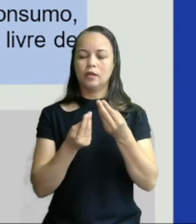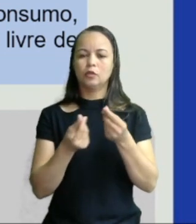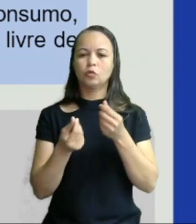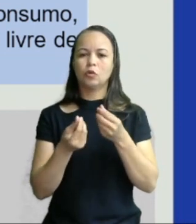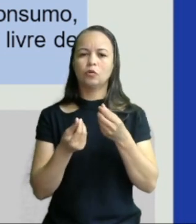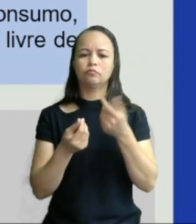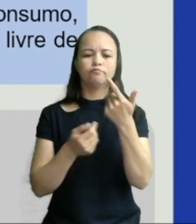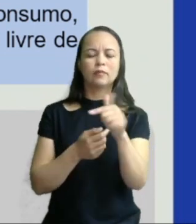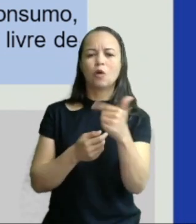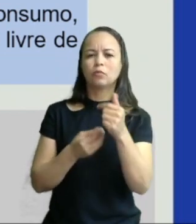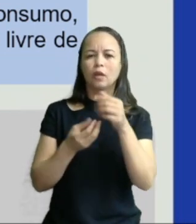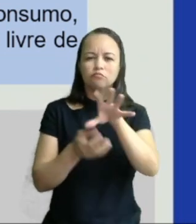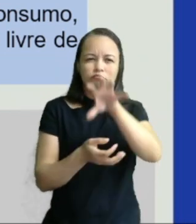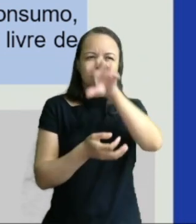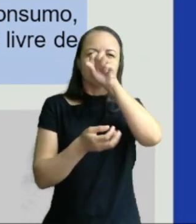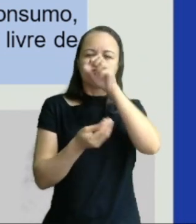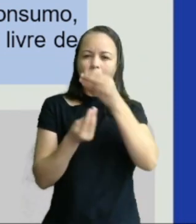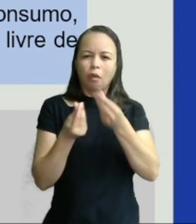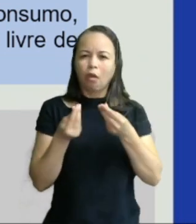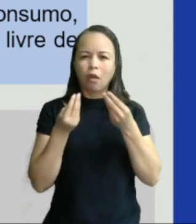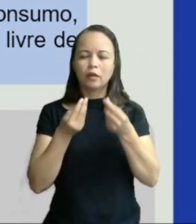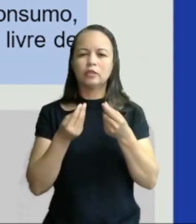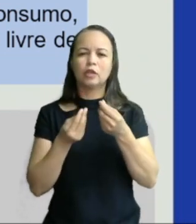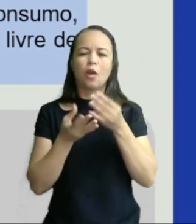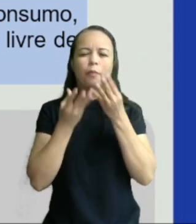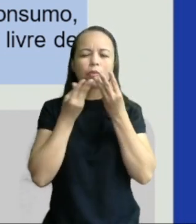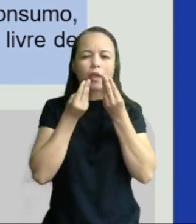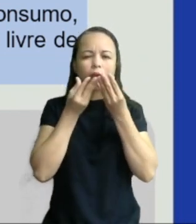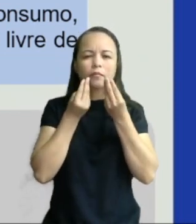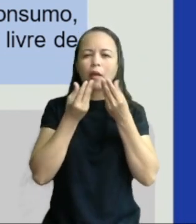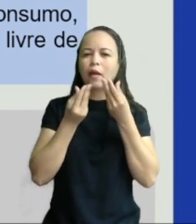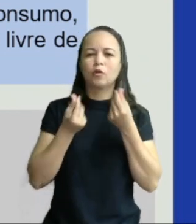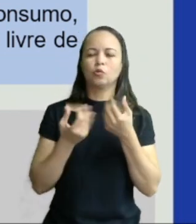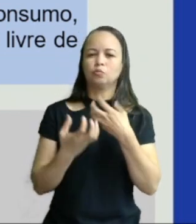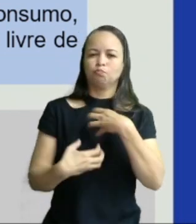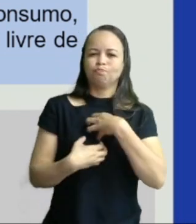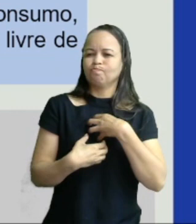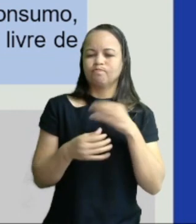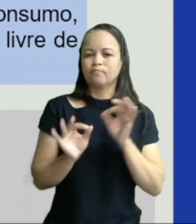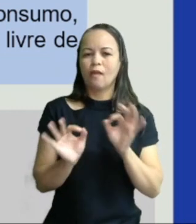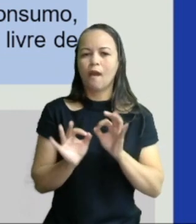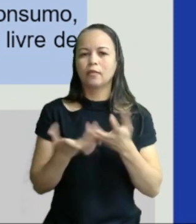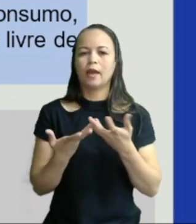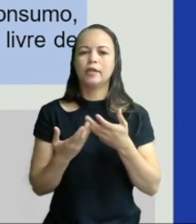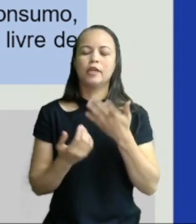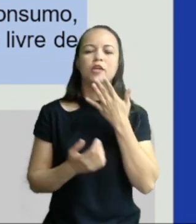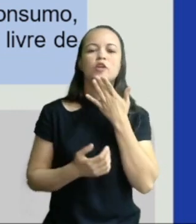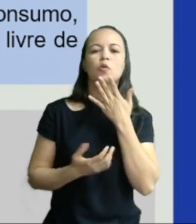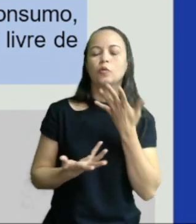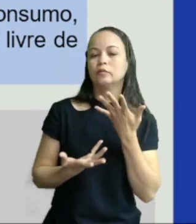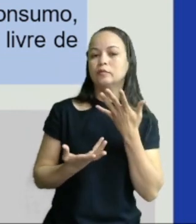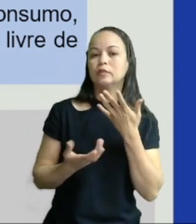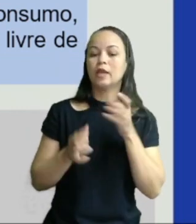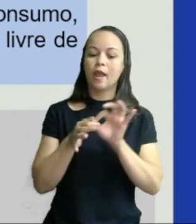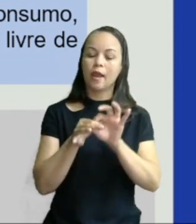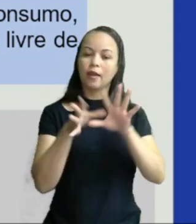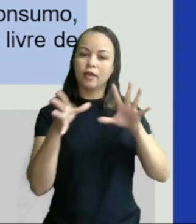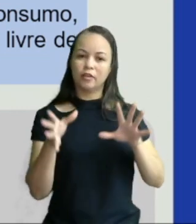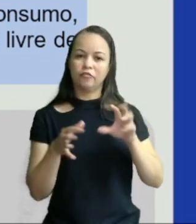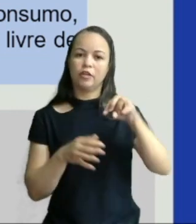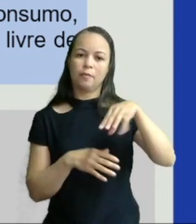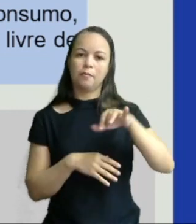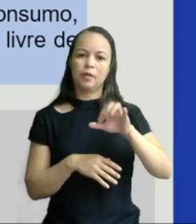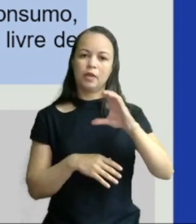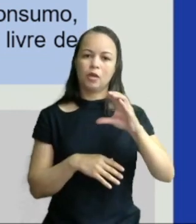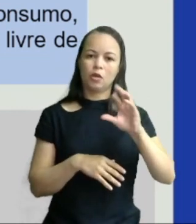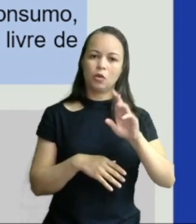isso? Insípida, que não tem gosto, incolor e livre de micro-organismos